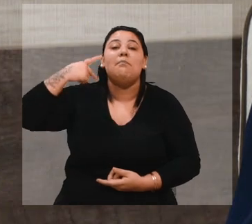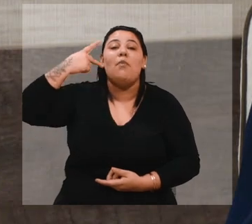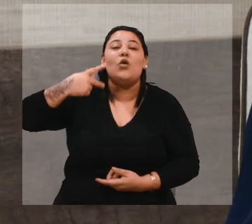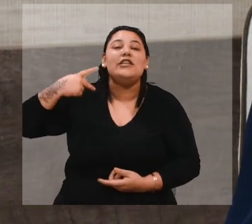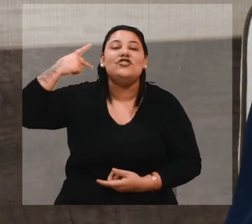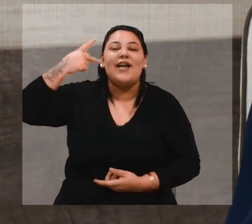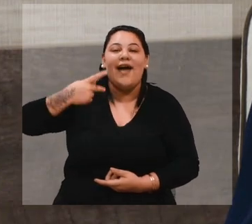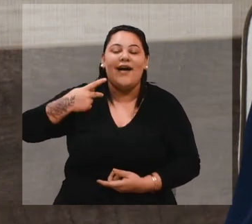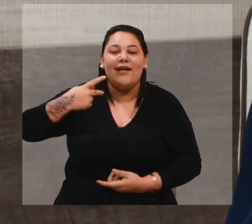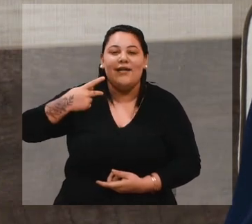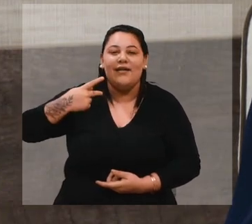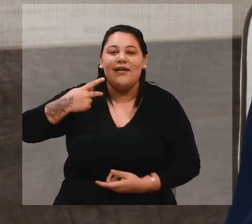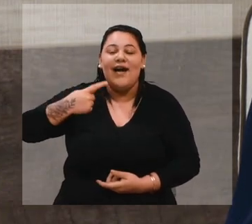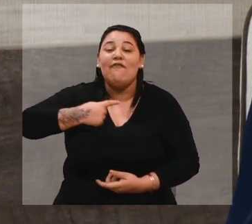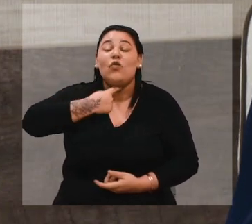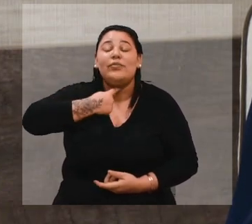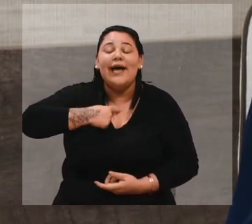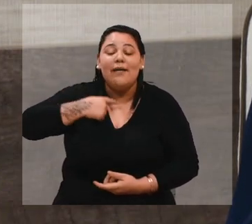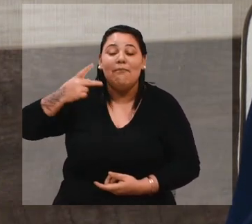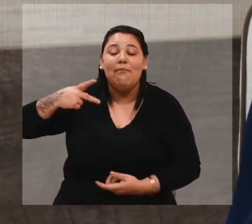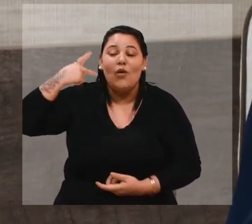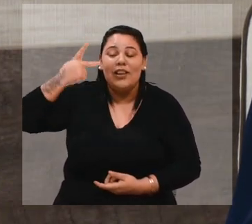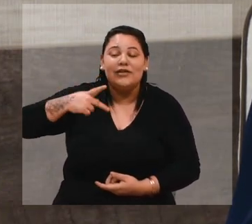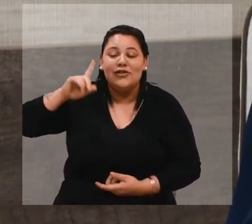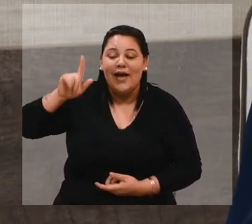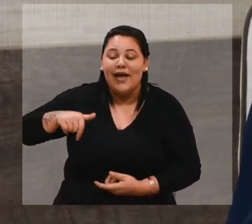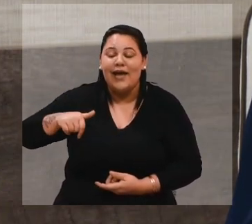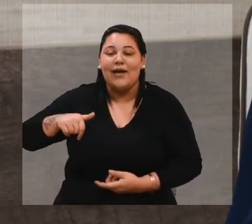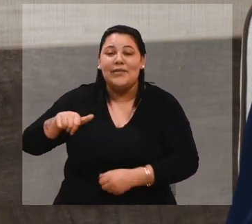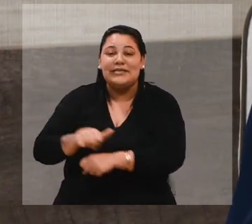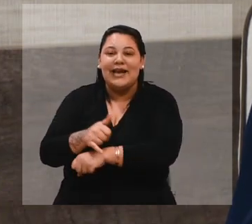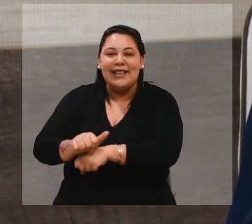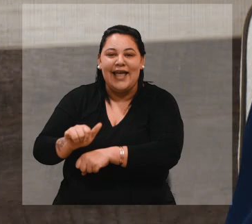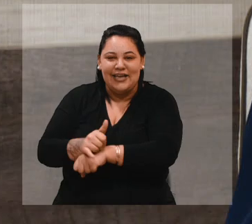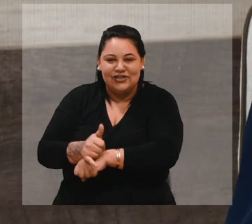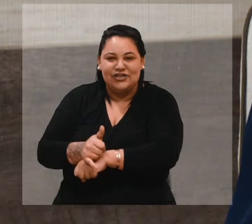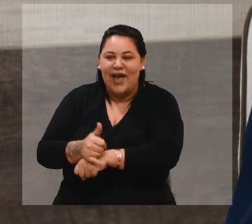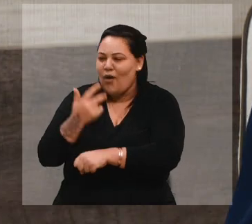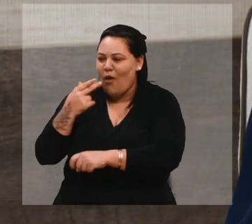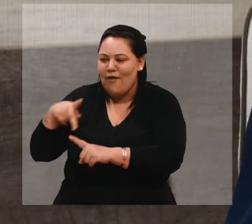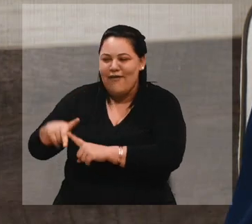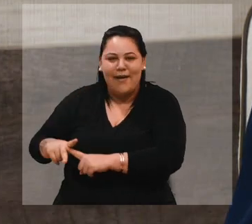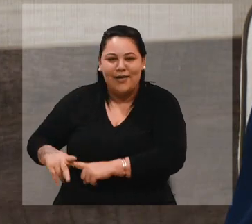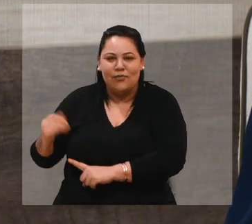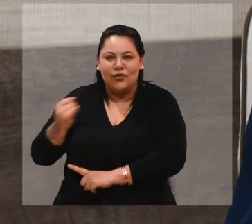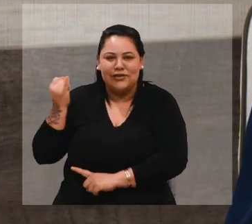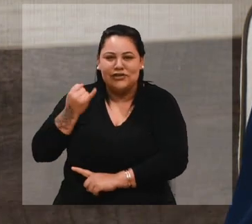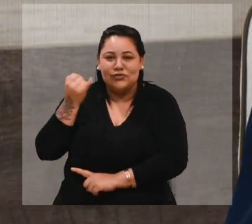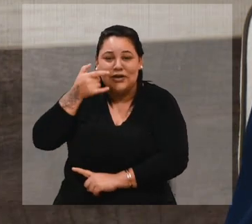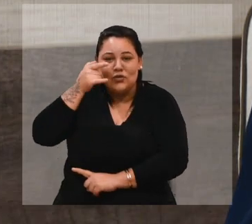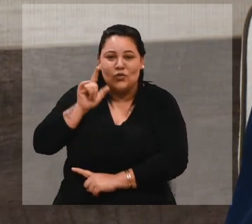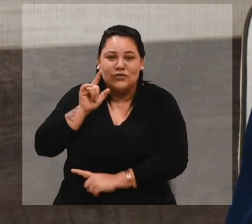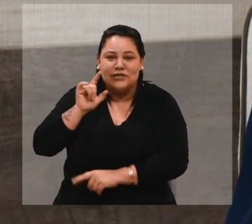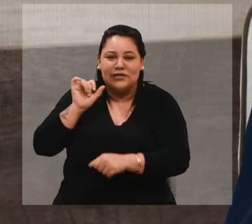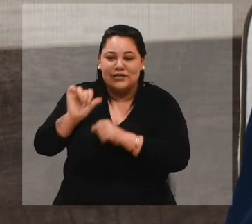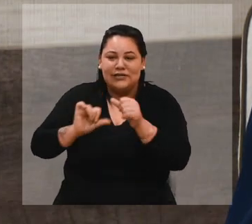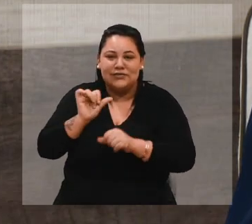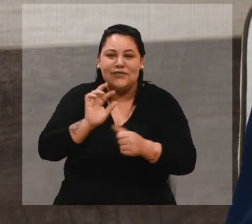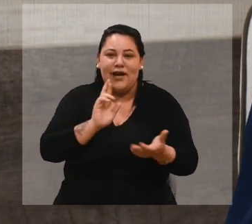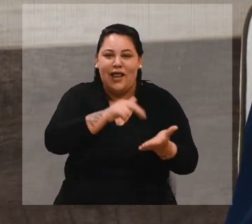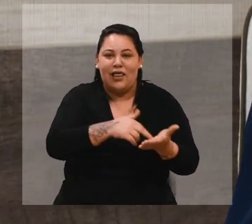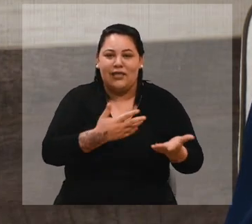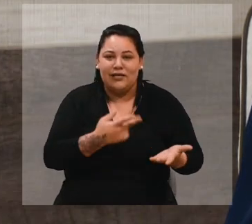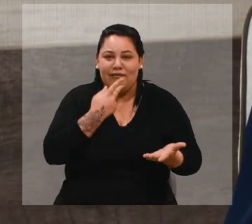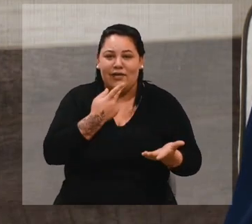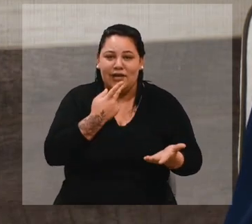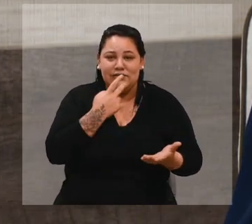vontade política é uma grande ferramenta para que as coisas aconteçam. Nós estamos falando de 53 mil